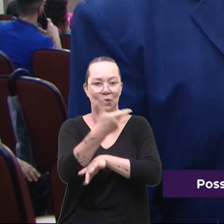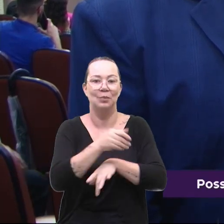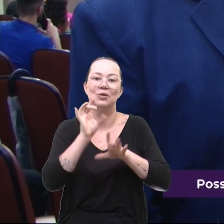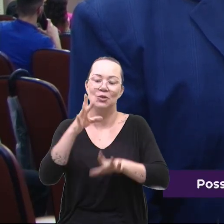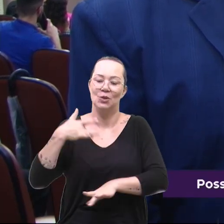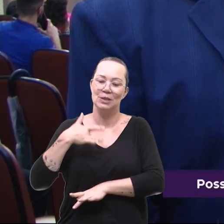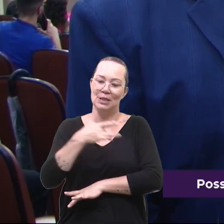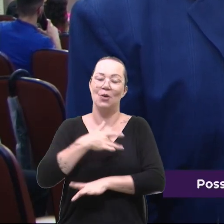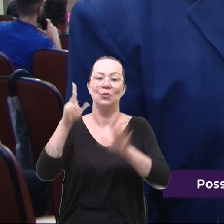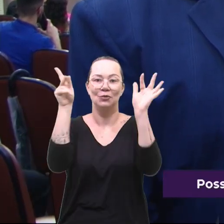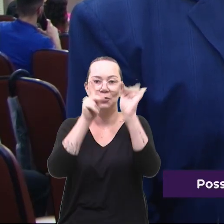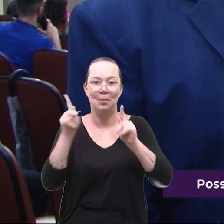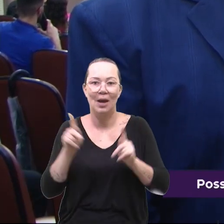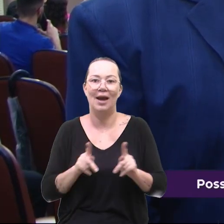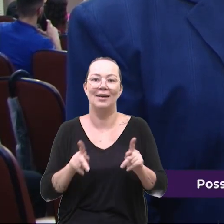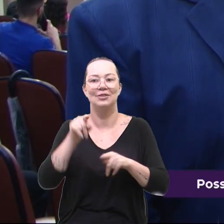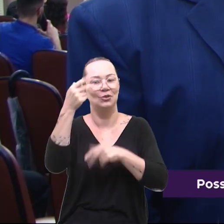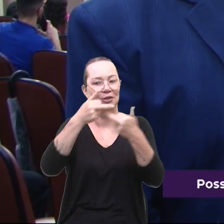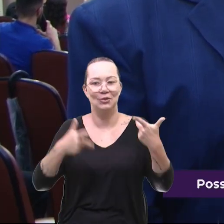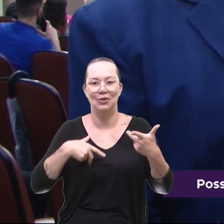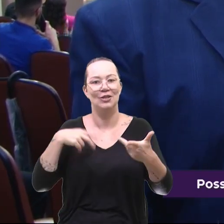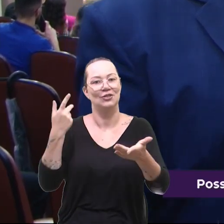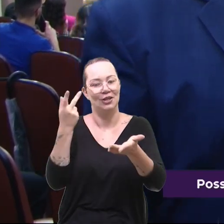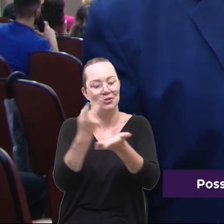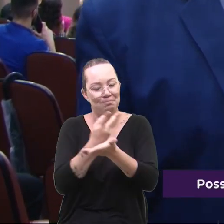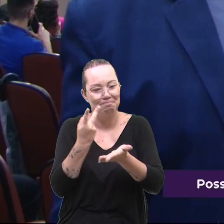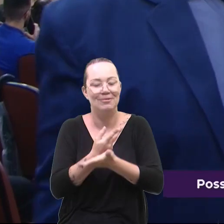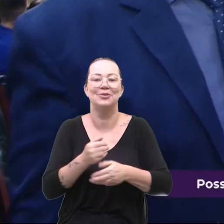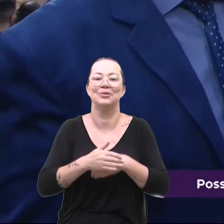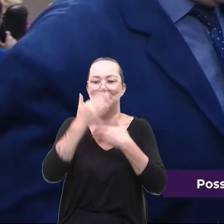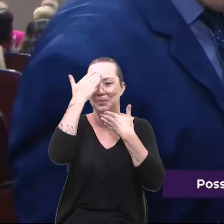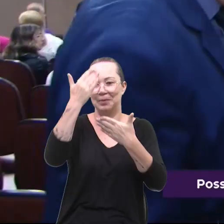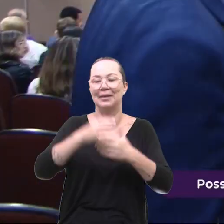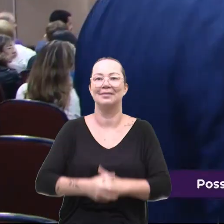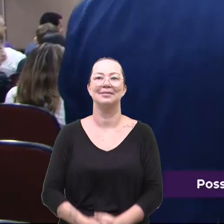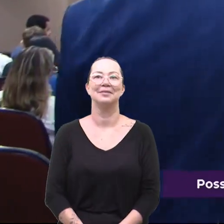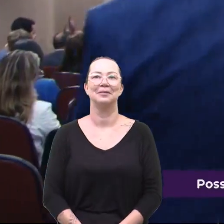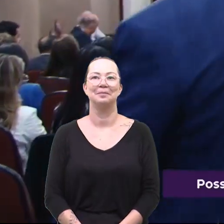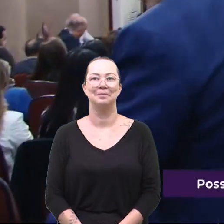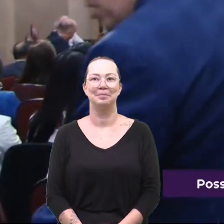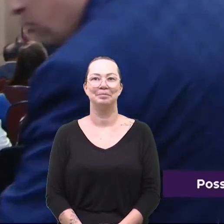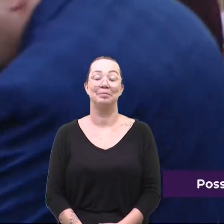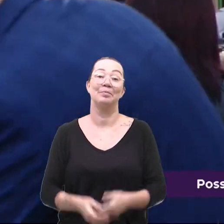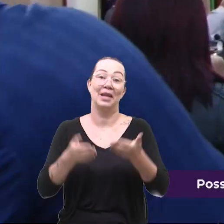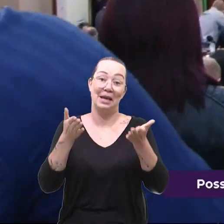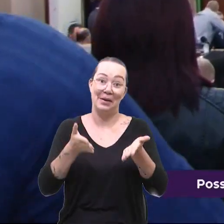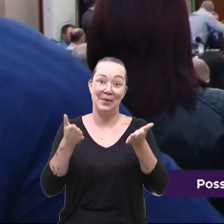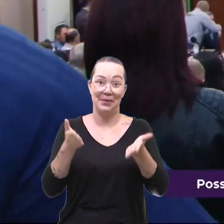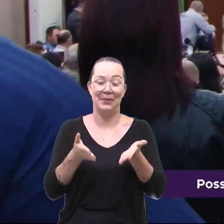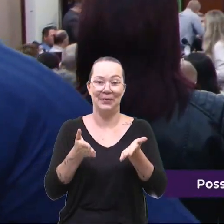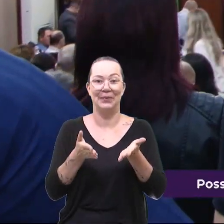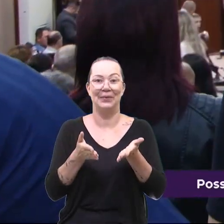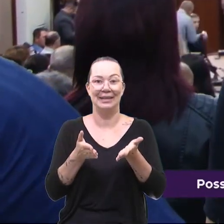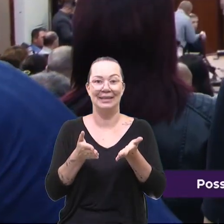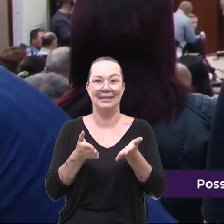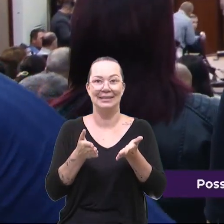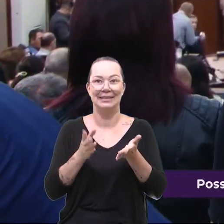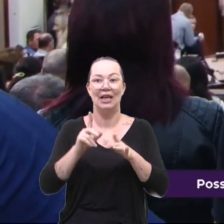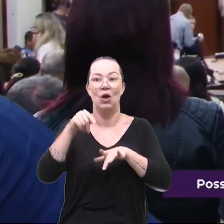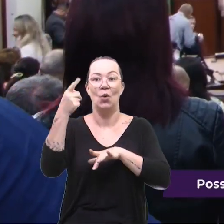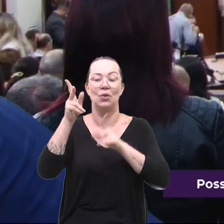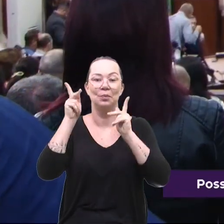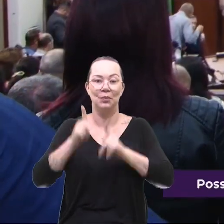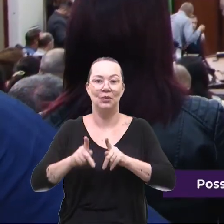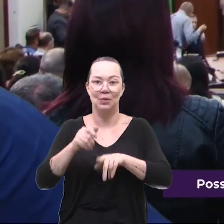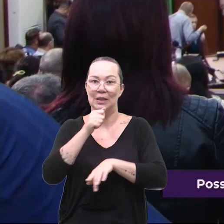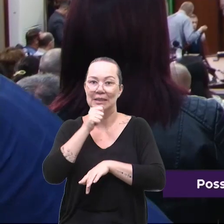saúde, paz e o resto a gente corre atrás. Obrigado. Ótimo, obrigada. Gente, agora quem está com outros